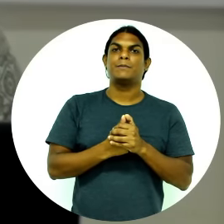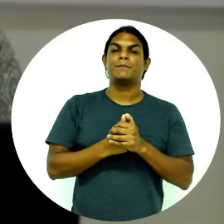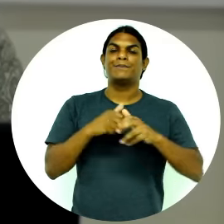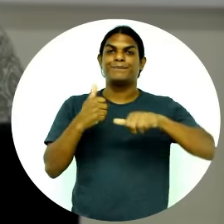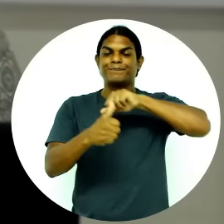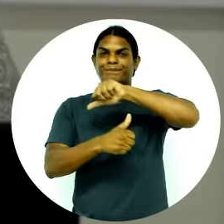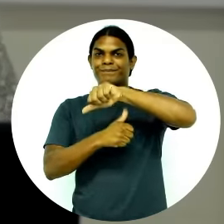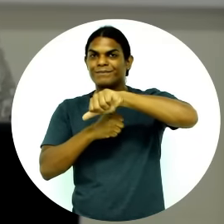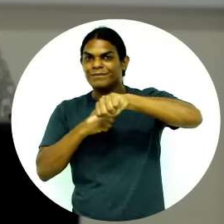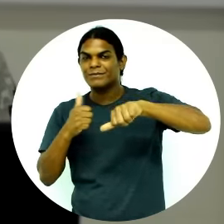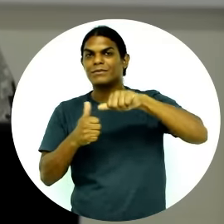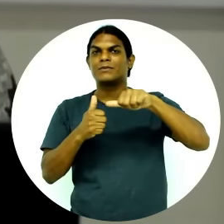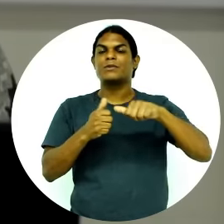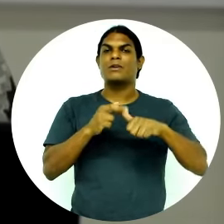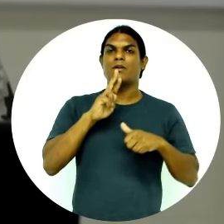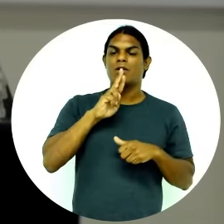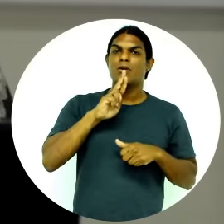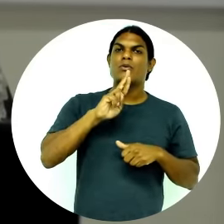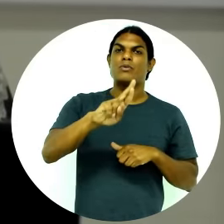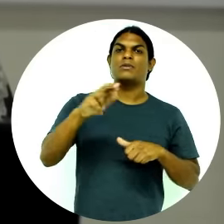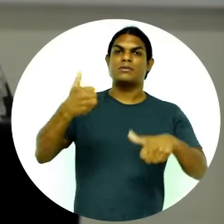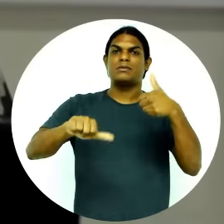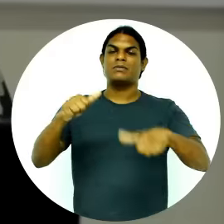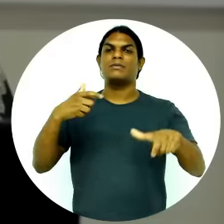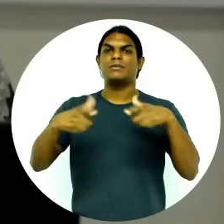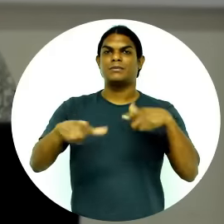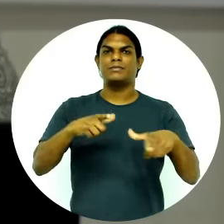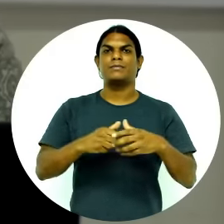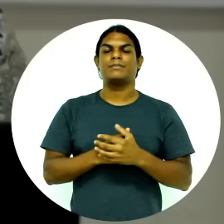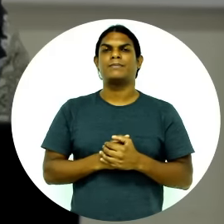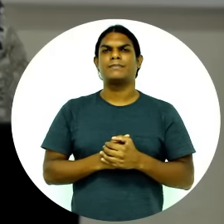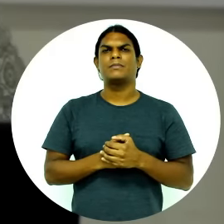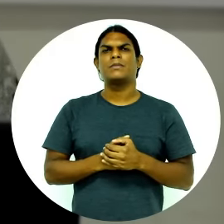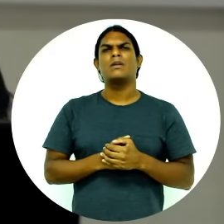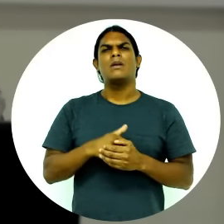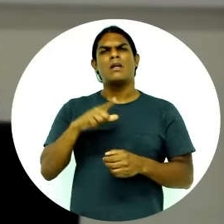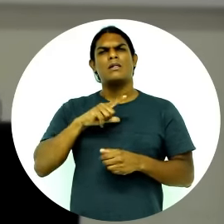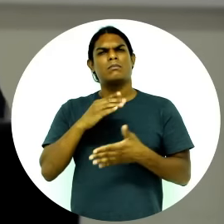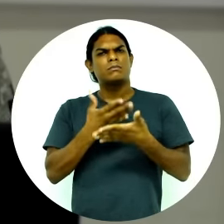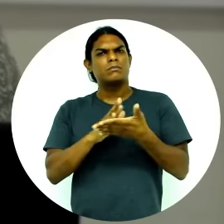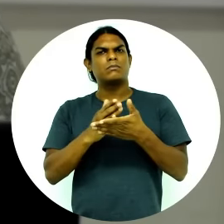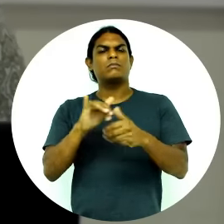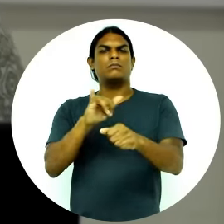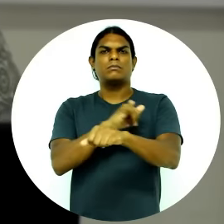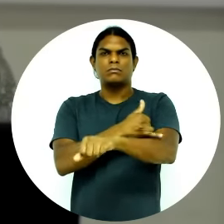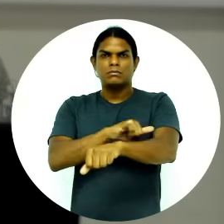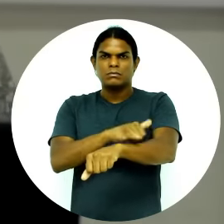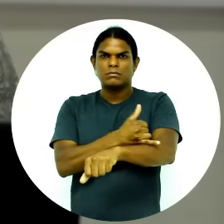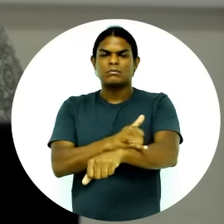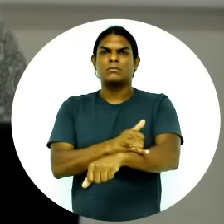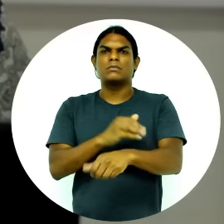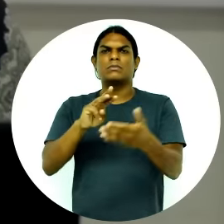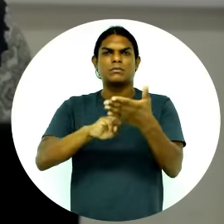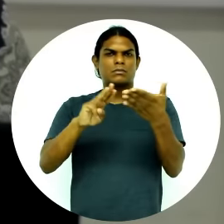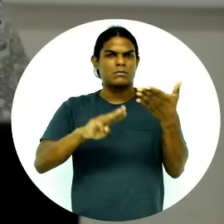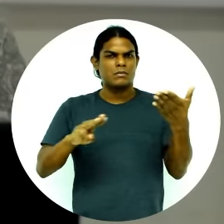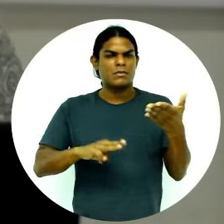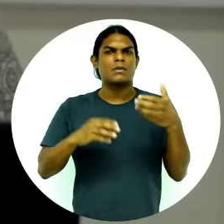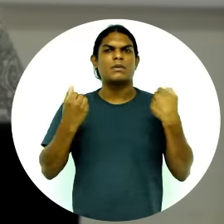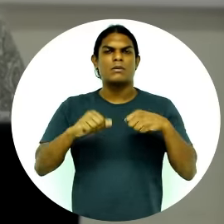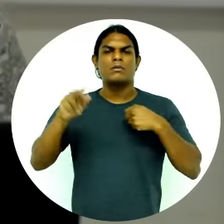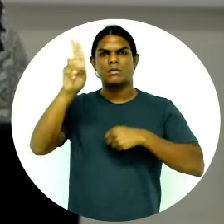entrar em contato, informações são passadas para o Recursos Humanos e esse ponto entre